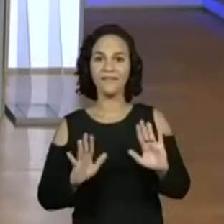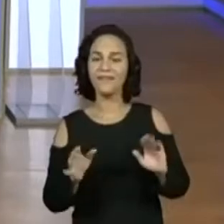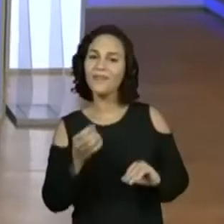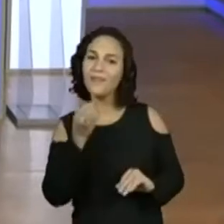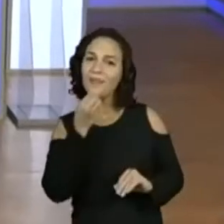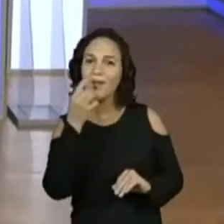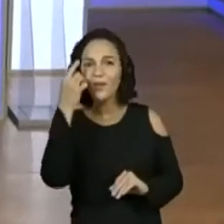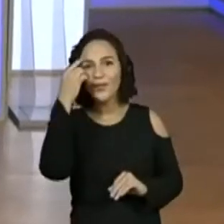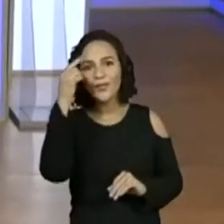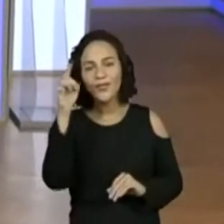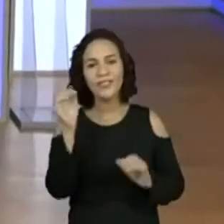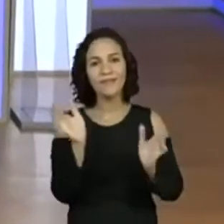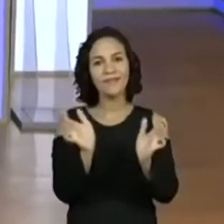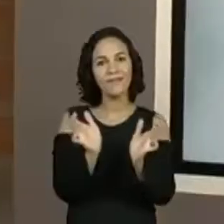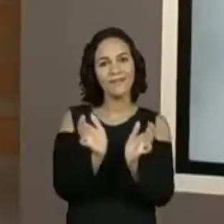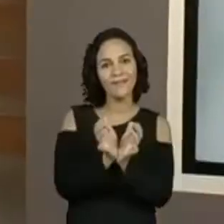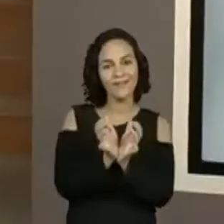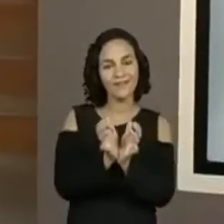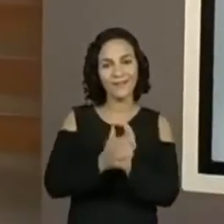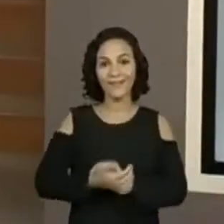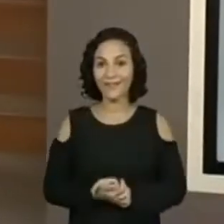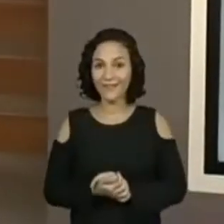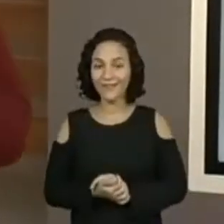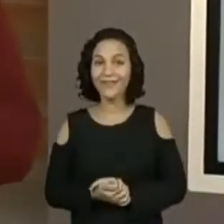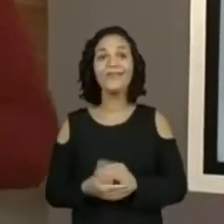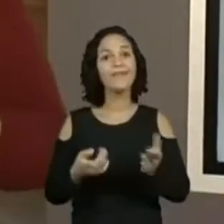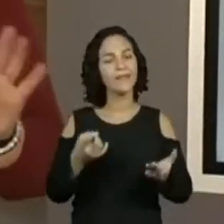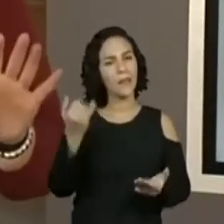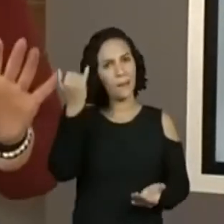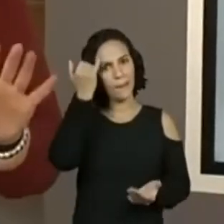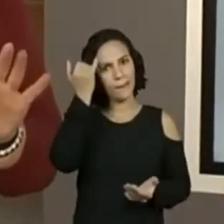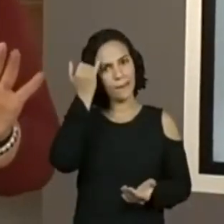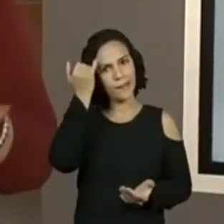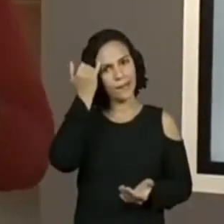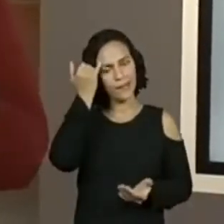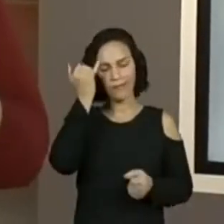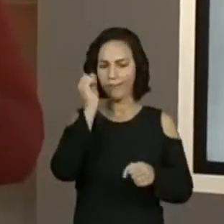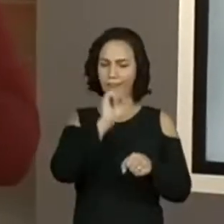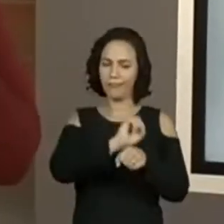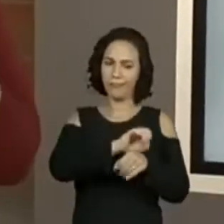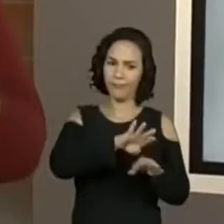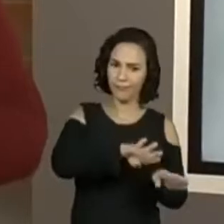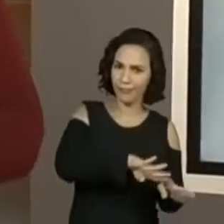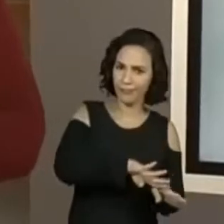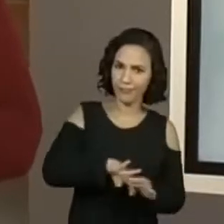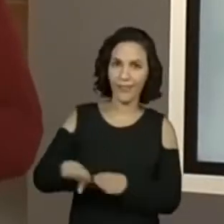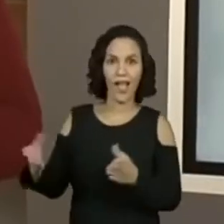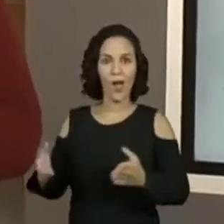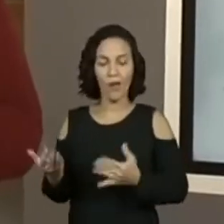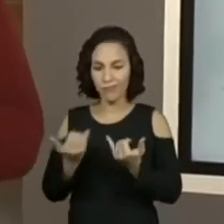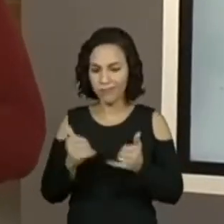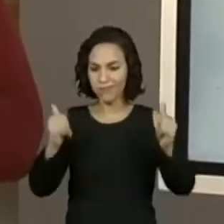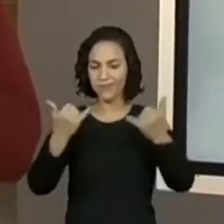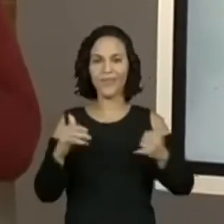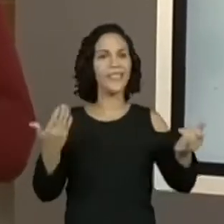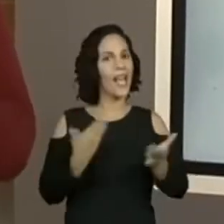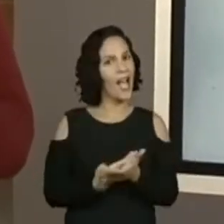dia, turminha do primeiro ano. Vamos deixar a preguiça de lado e já começar uma aula em outro ritmo? Vamos começar a pôr energia nessa